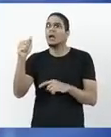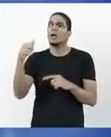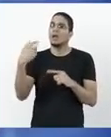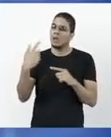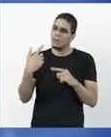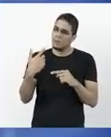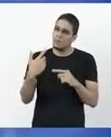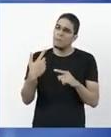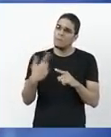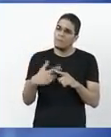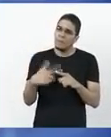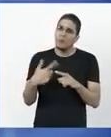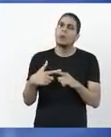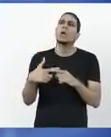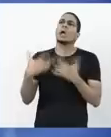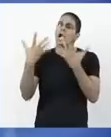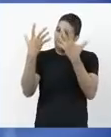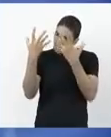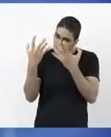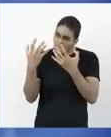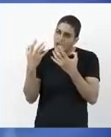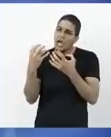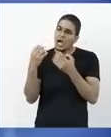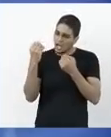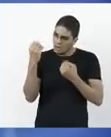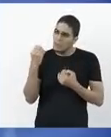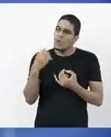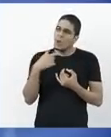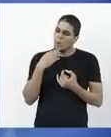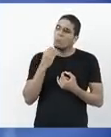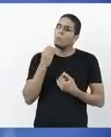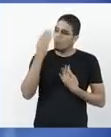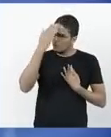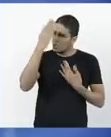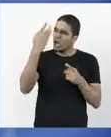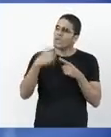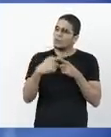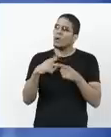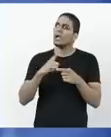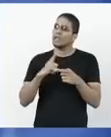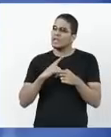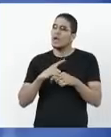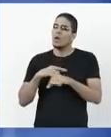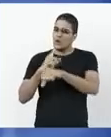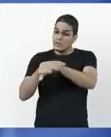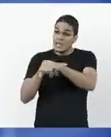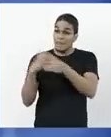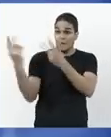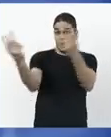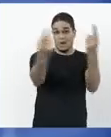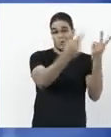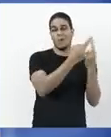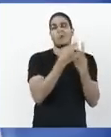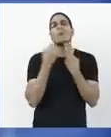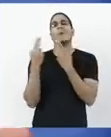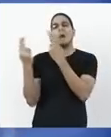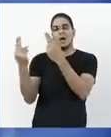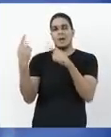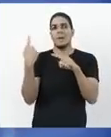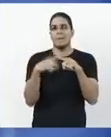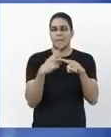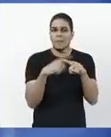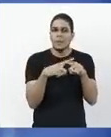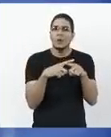eleitoral é extremamente injusto. Nós temos pouquíssimo tempo para comunicar os projetos para uma Belém mais humana e sustentável. Gratidão a você, telespectador